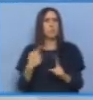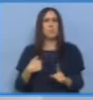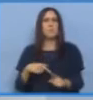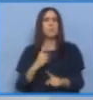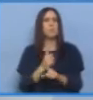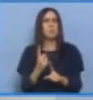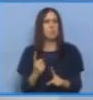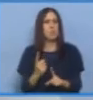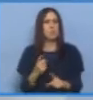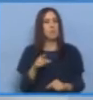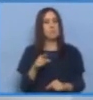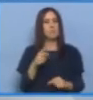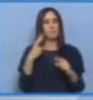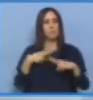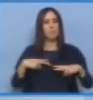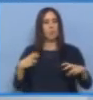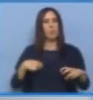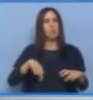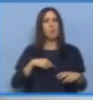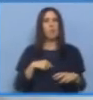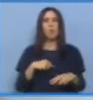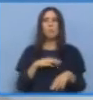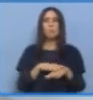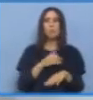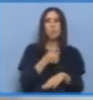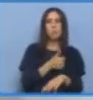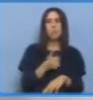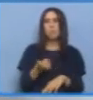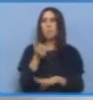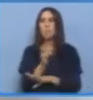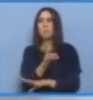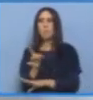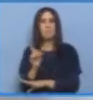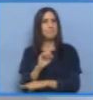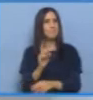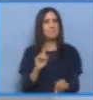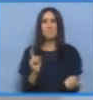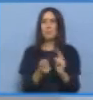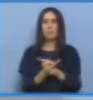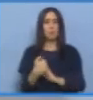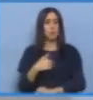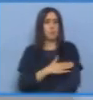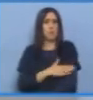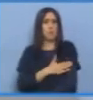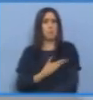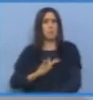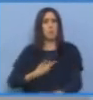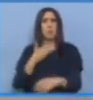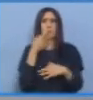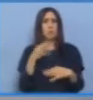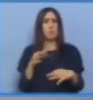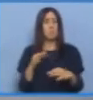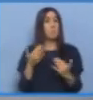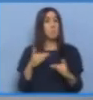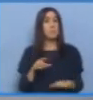vais? E aí descobri que nós não vamos porque somos bons ou porque somos melhores que os outros. Muito pelo contrário. Somos fracos, somos normais.